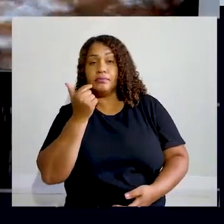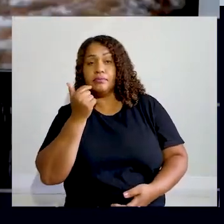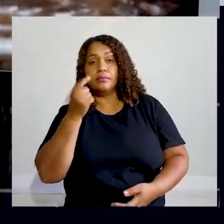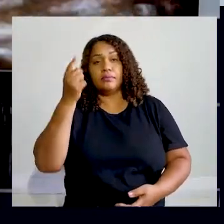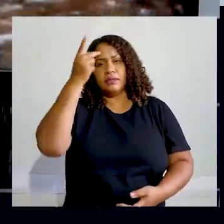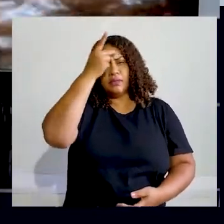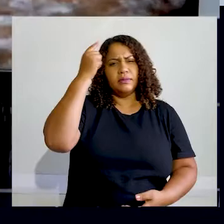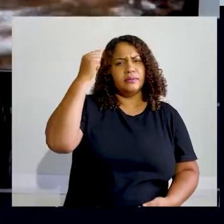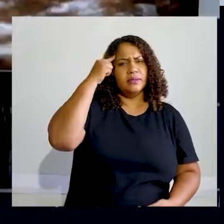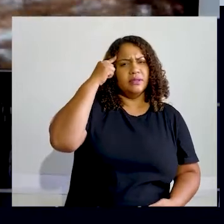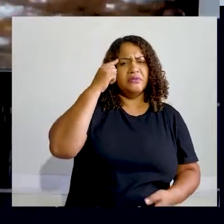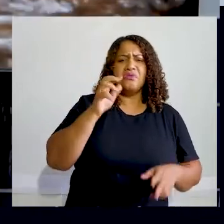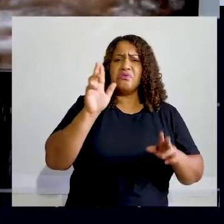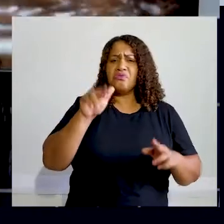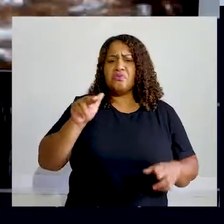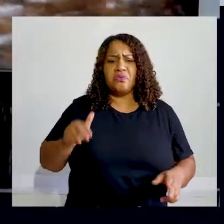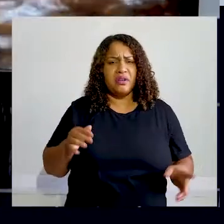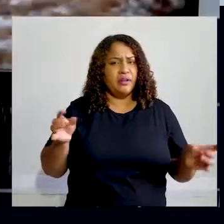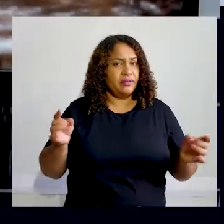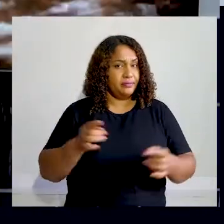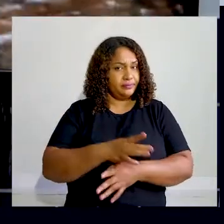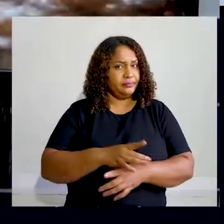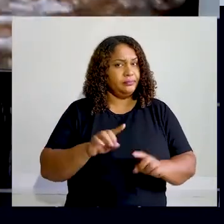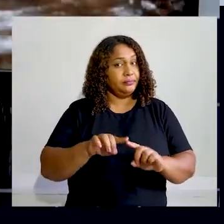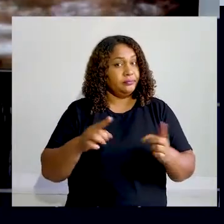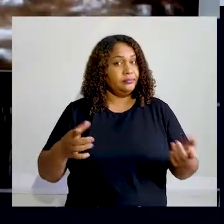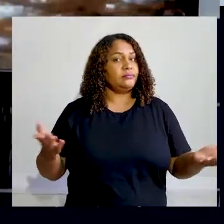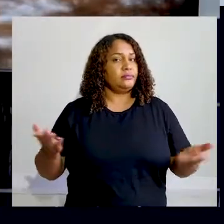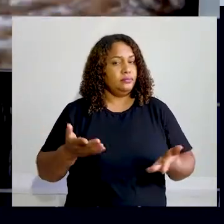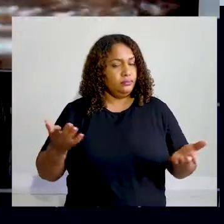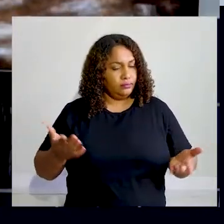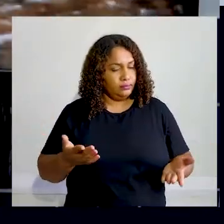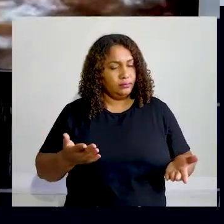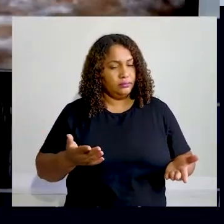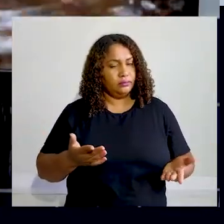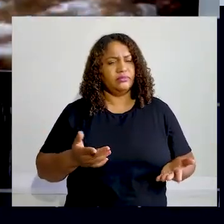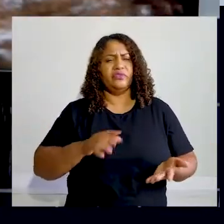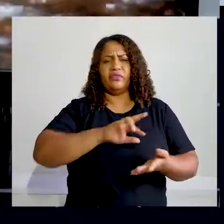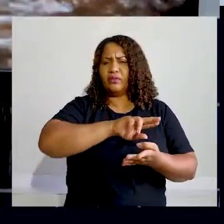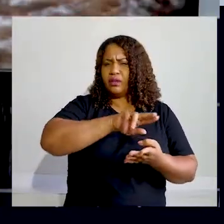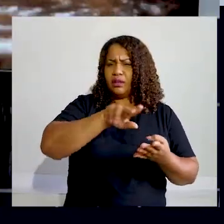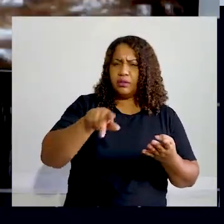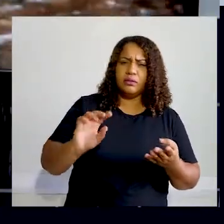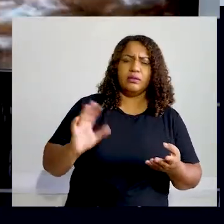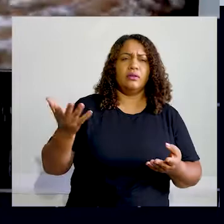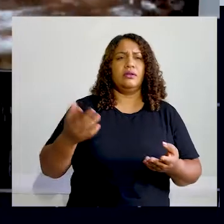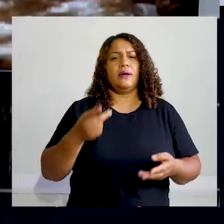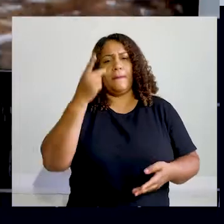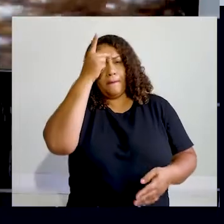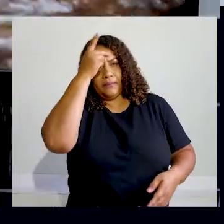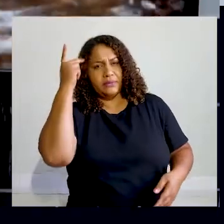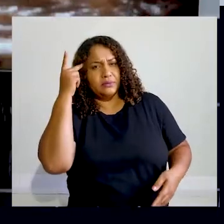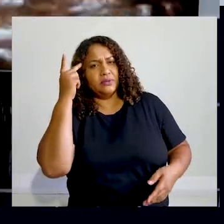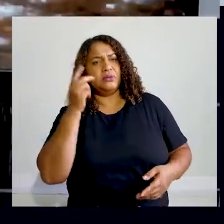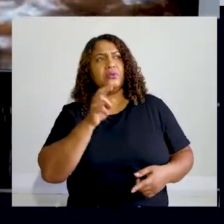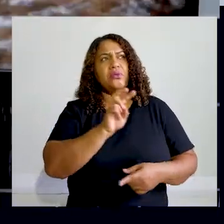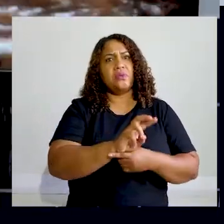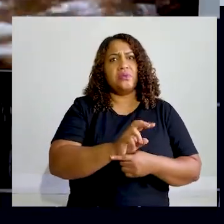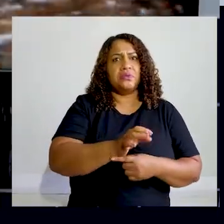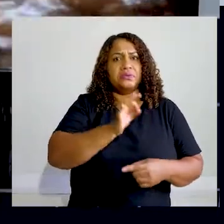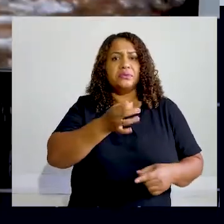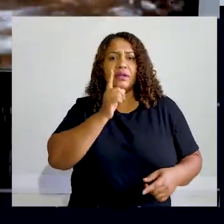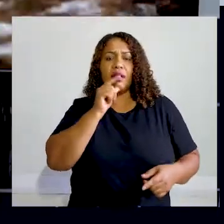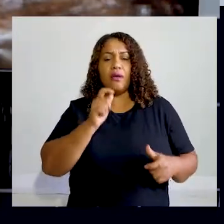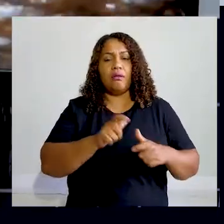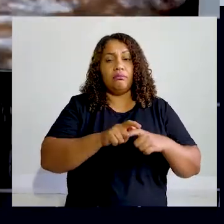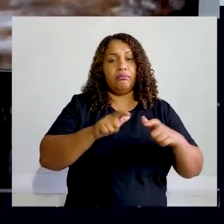era considerada um recurso inesgotável. Hoje já se sabe que, devido a diversos fatores como o desperdício, o